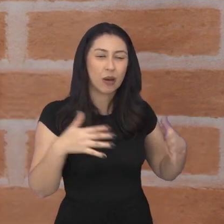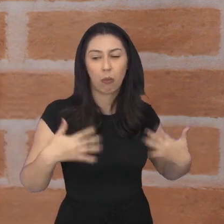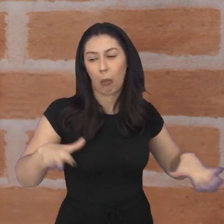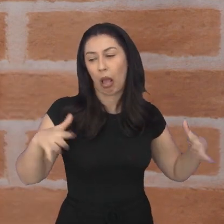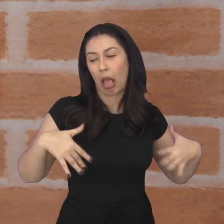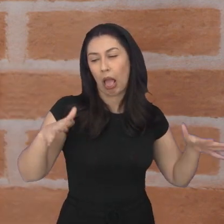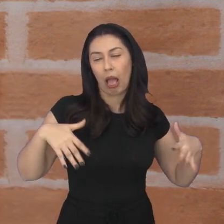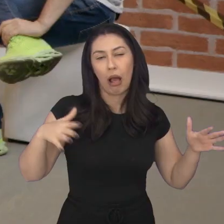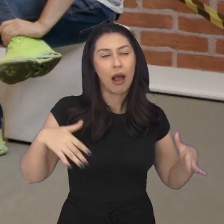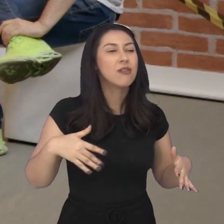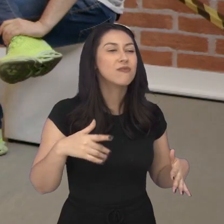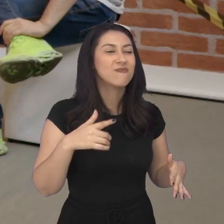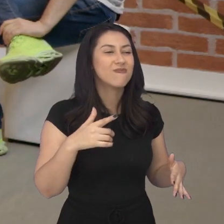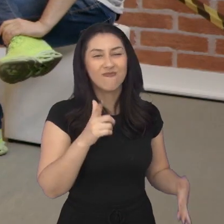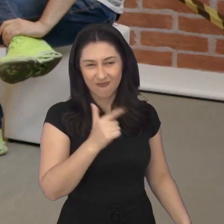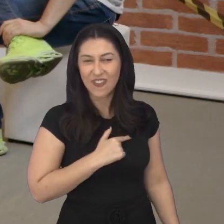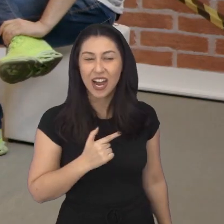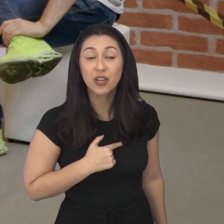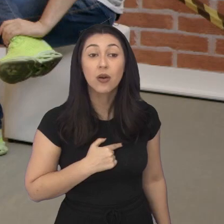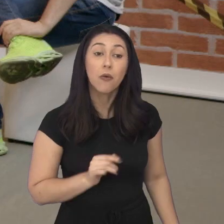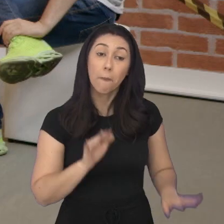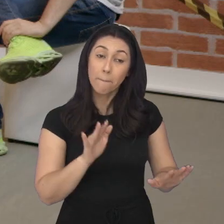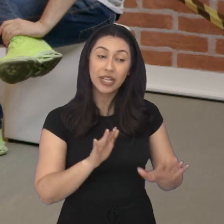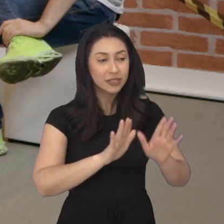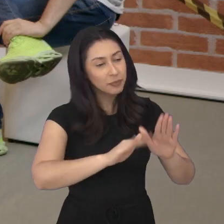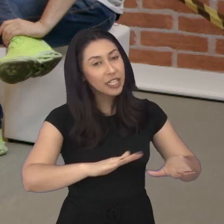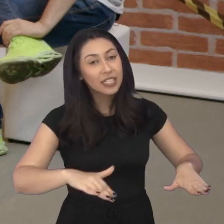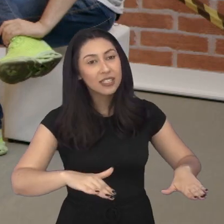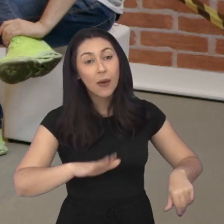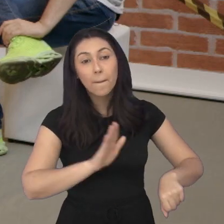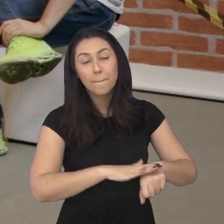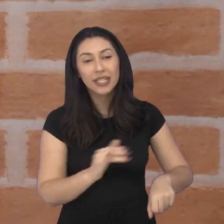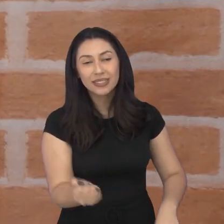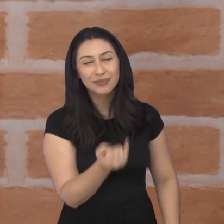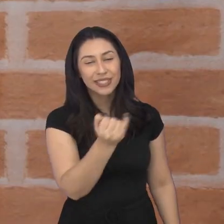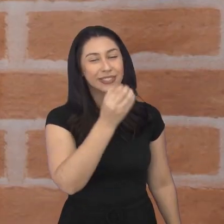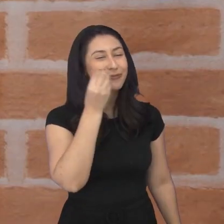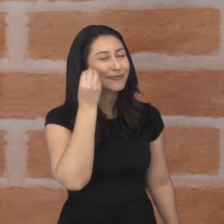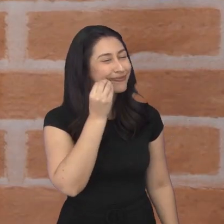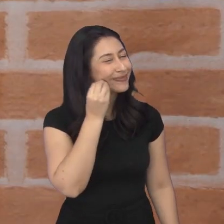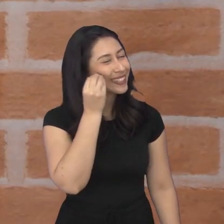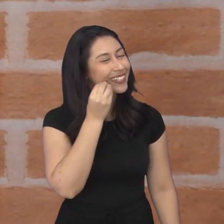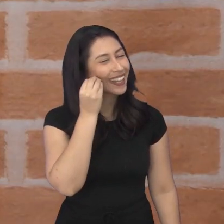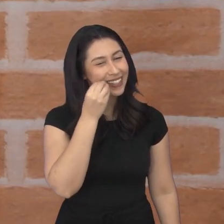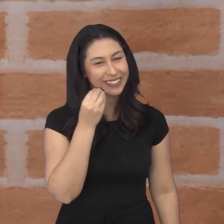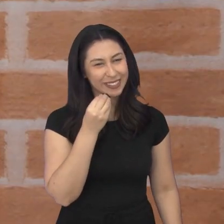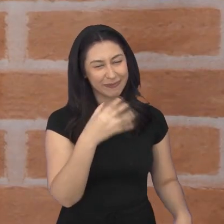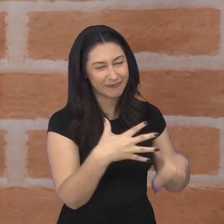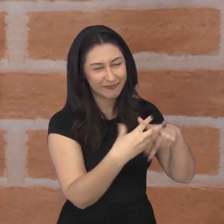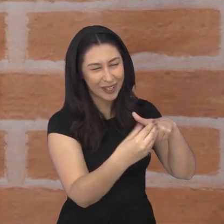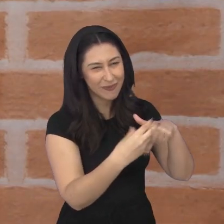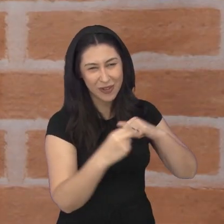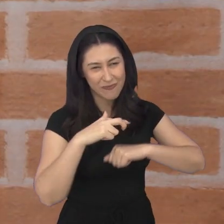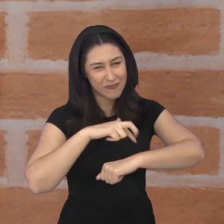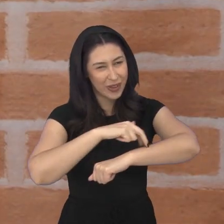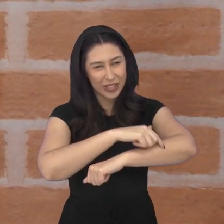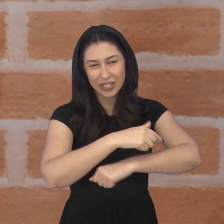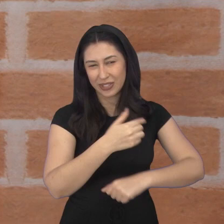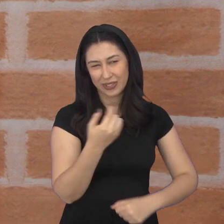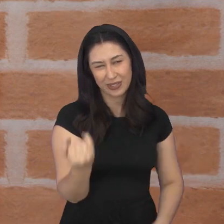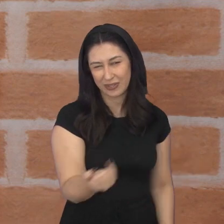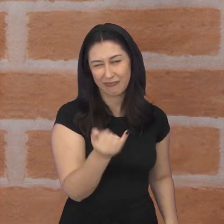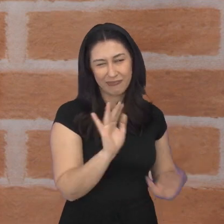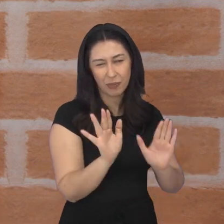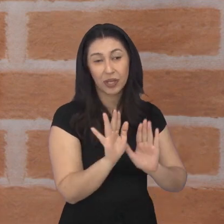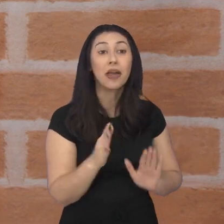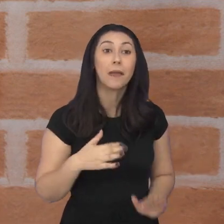muito soltas. Sim. Mas eu acho que para criança realmente a experiência conta muito mais que qualquer moda, né? Com certeza. As minhas gostam muito de moda.